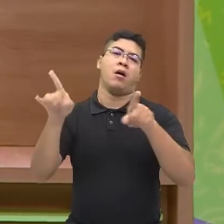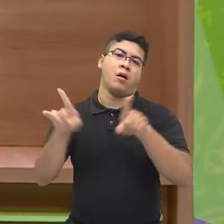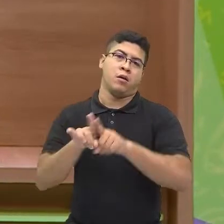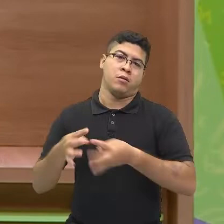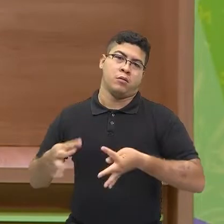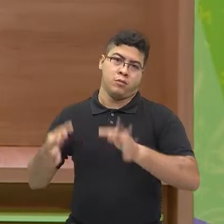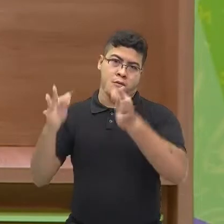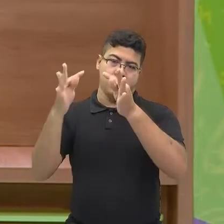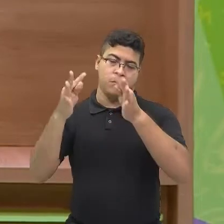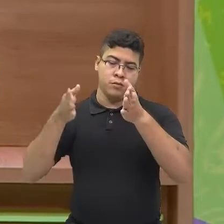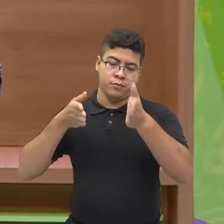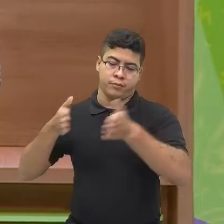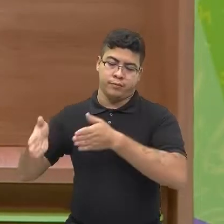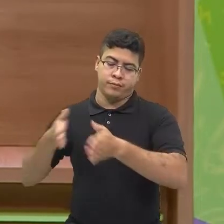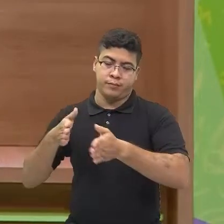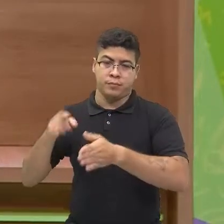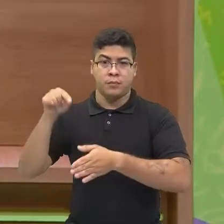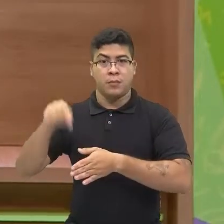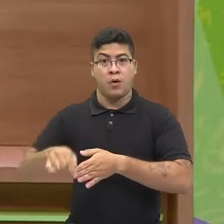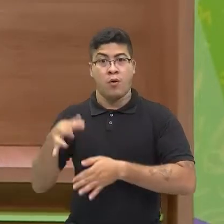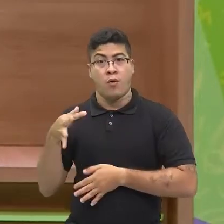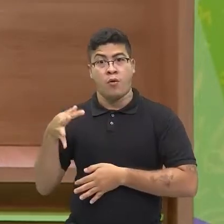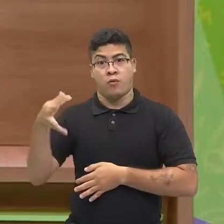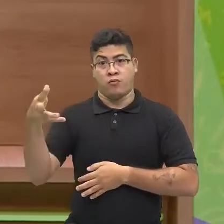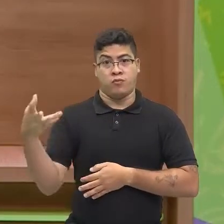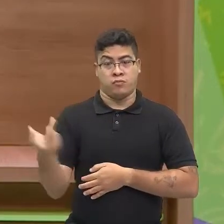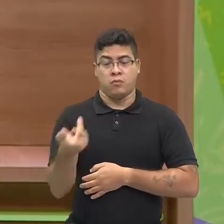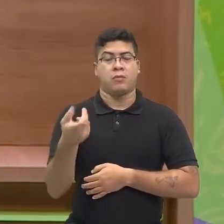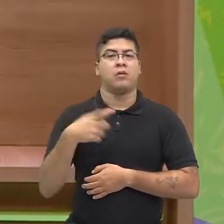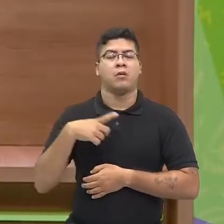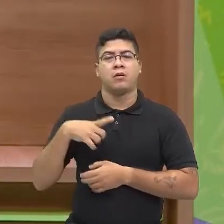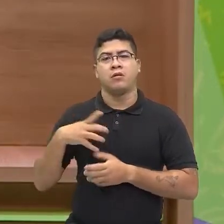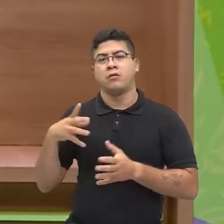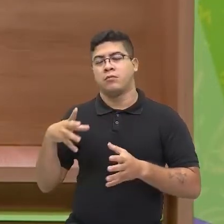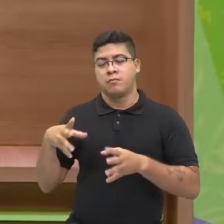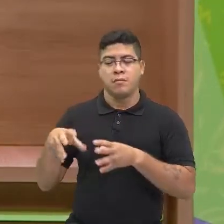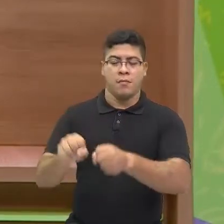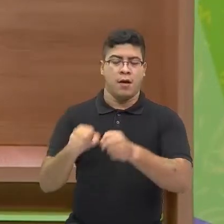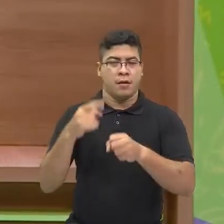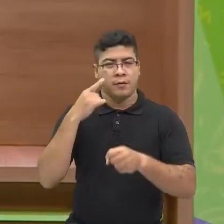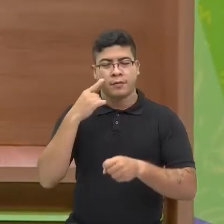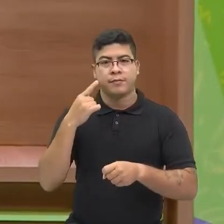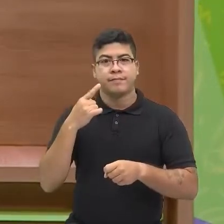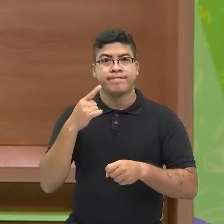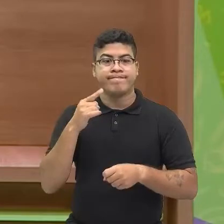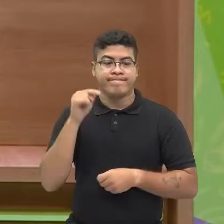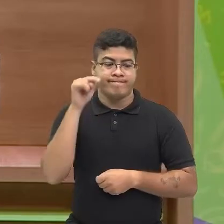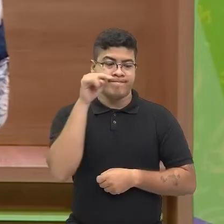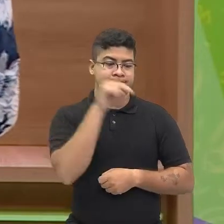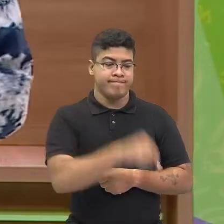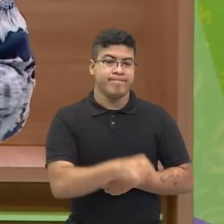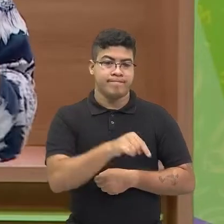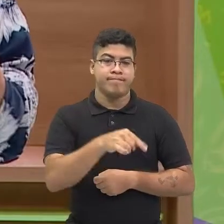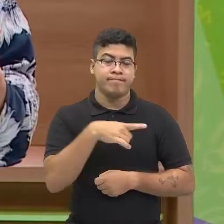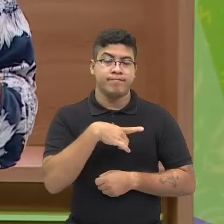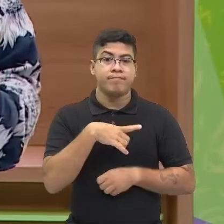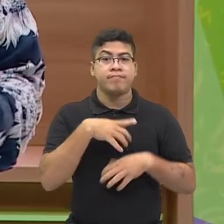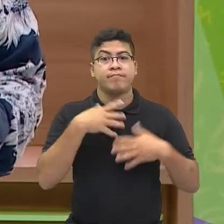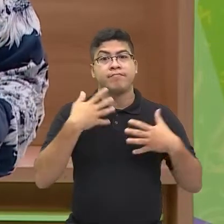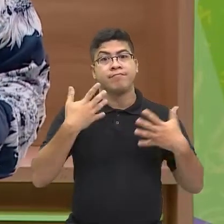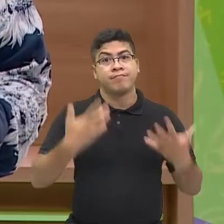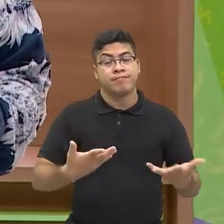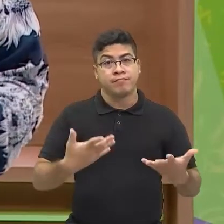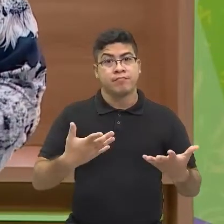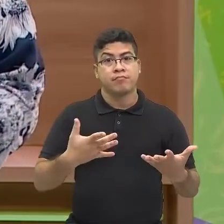naquele período. Então, os futuristas eles trazem essa pegada desse movimento. E buscaram no